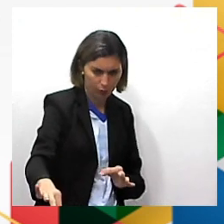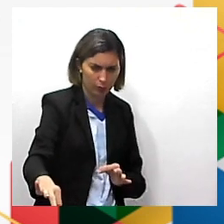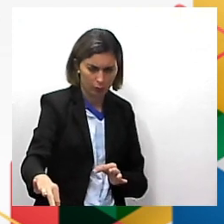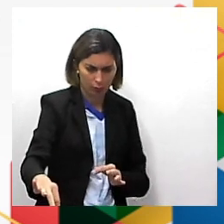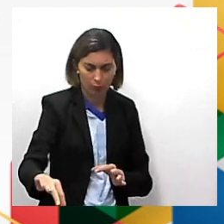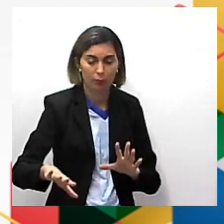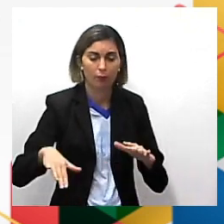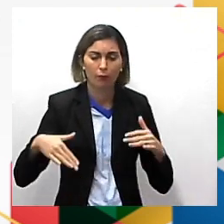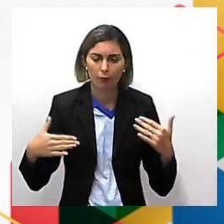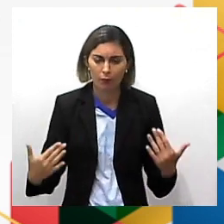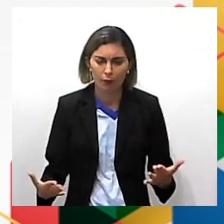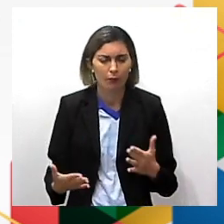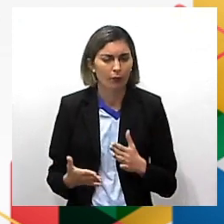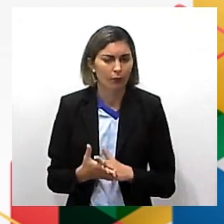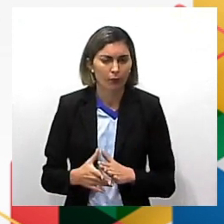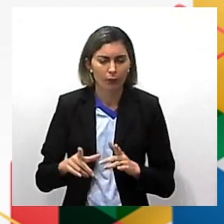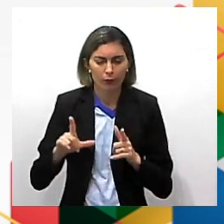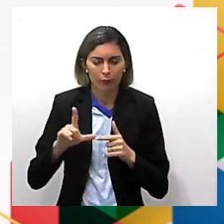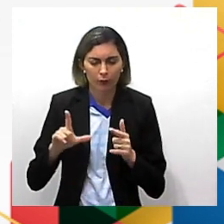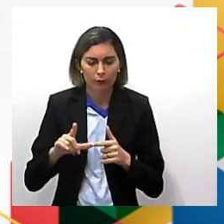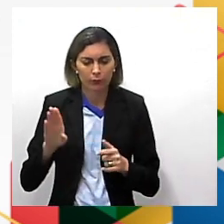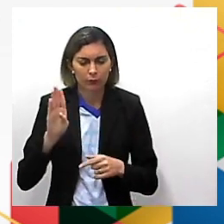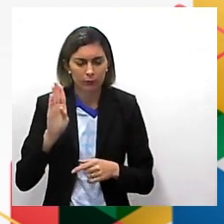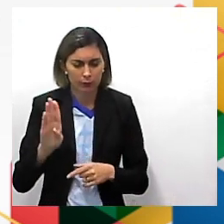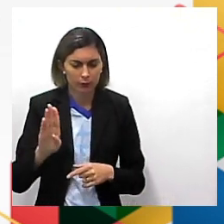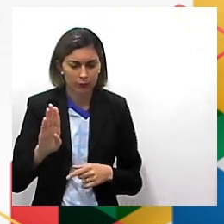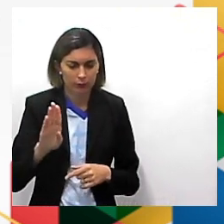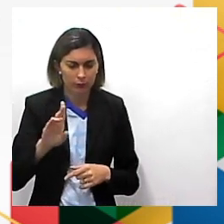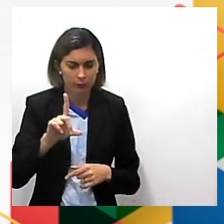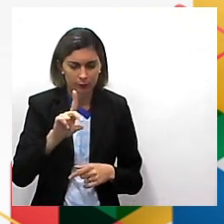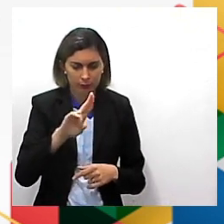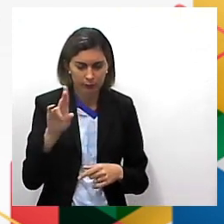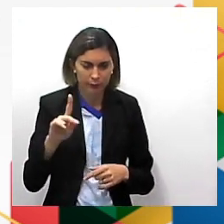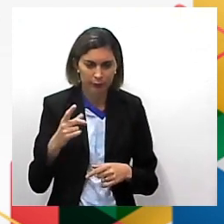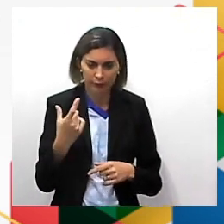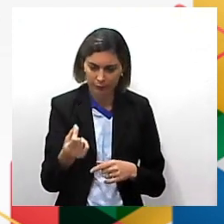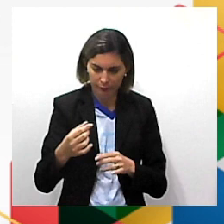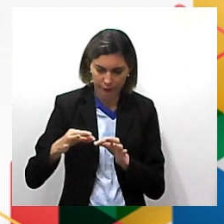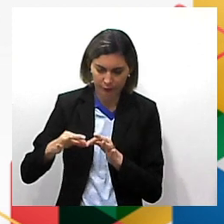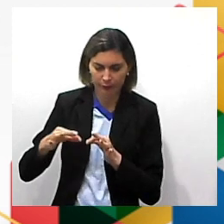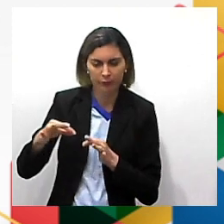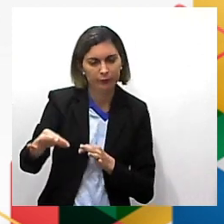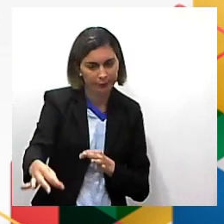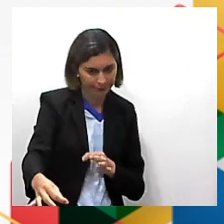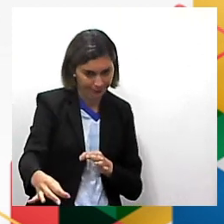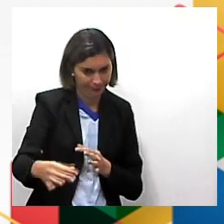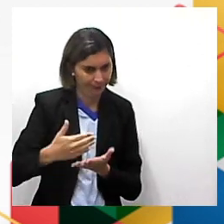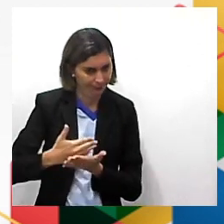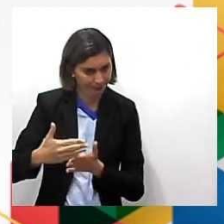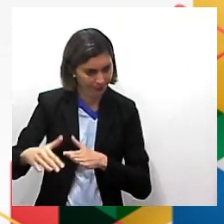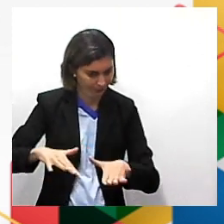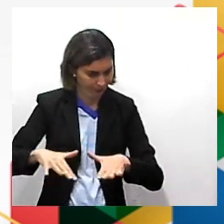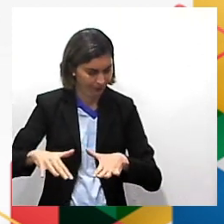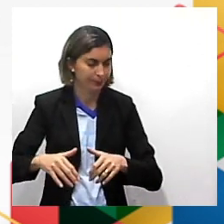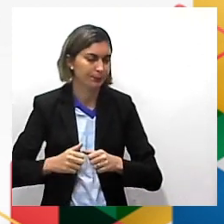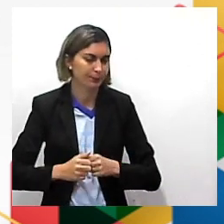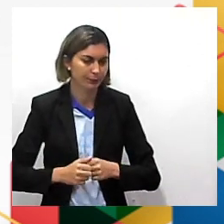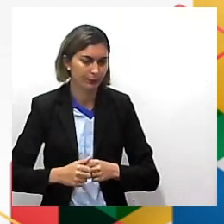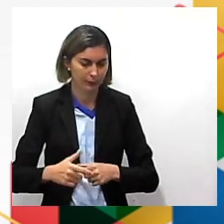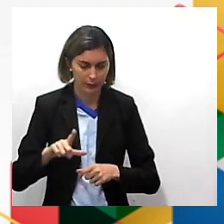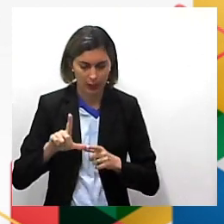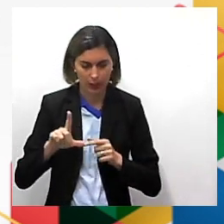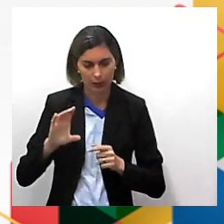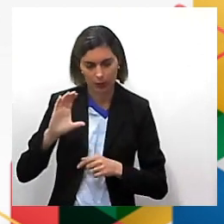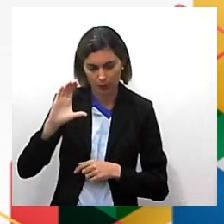frente. Então observe, na letra B, Luizinho está 20 metros à frente iniciando o movimento. Na